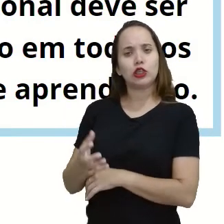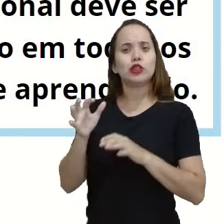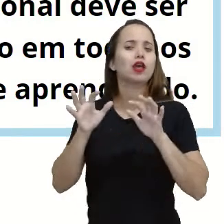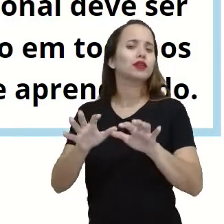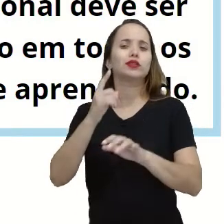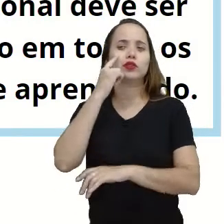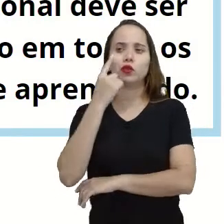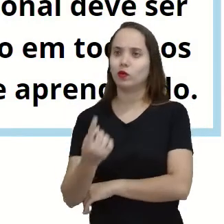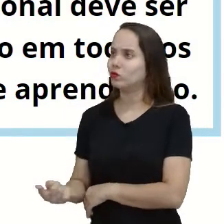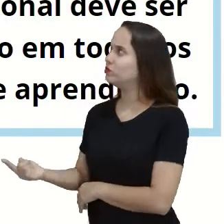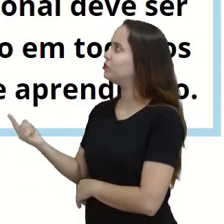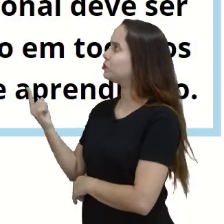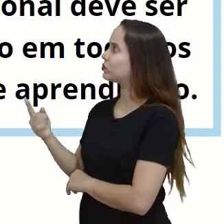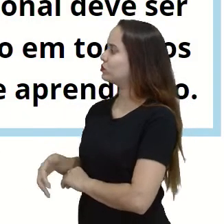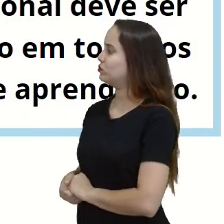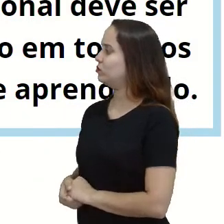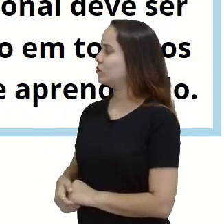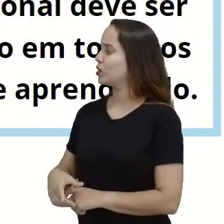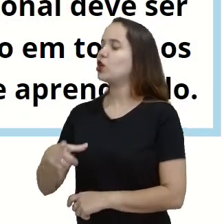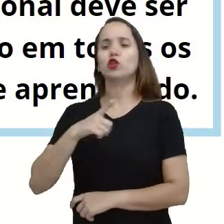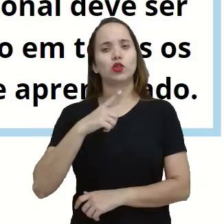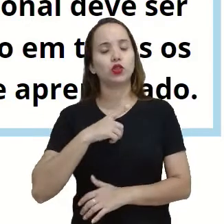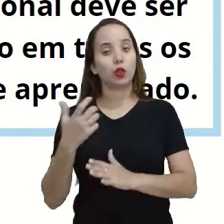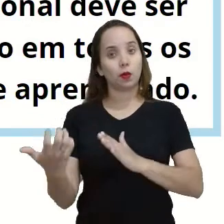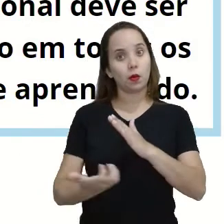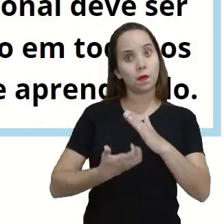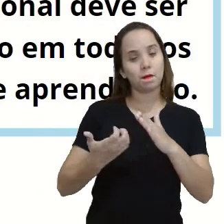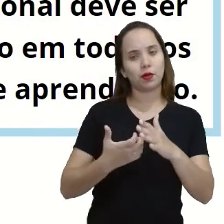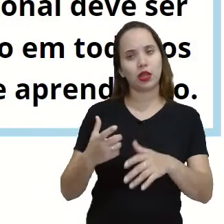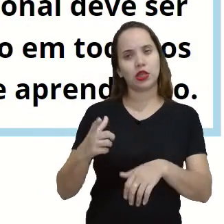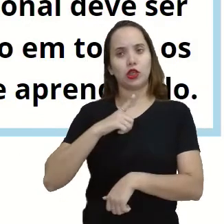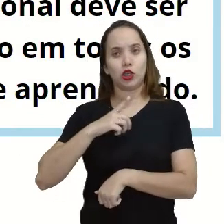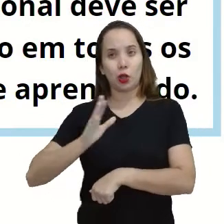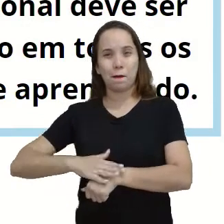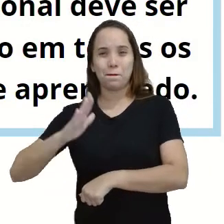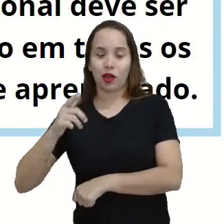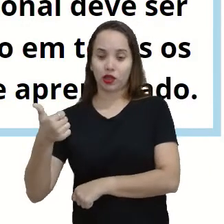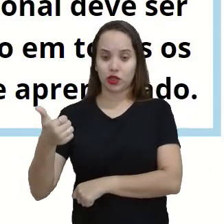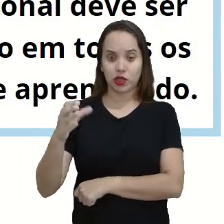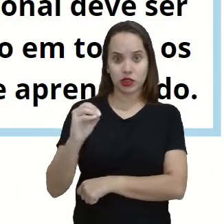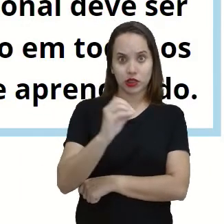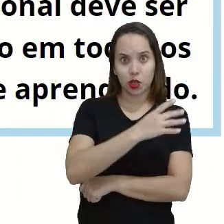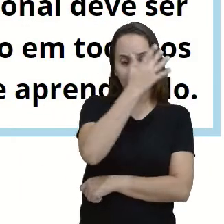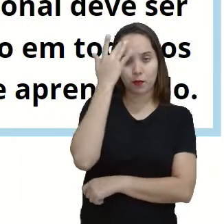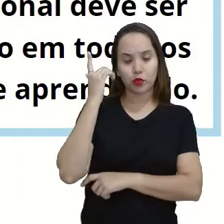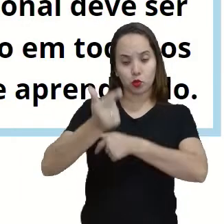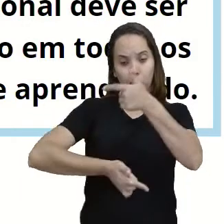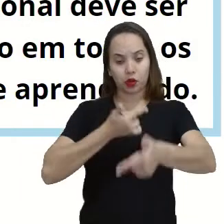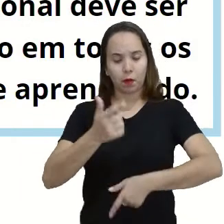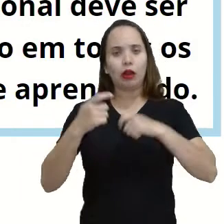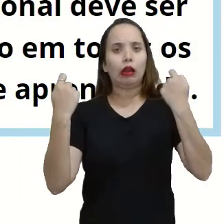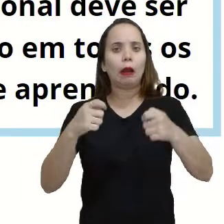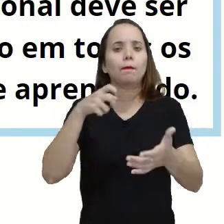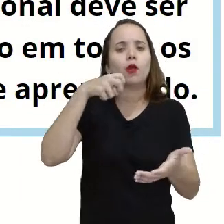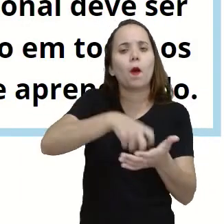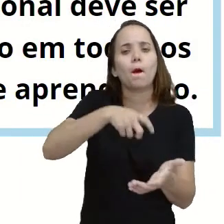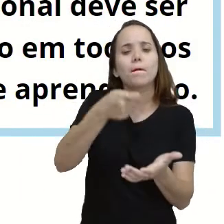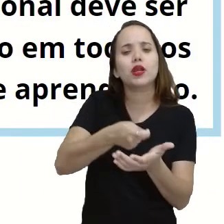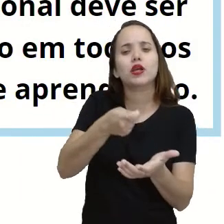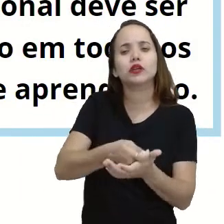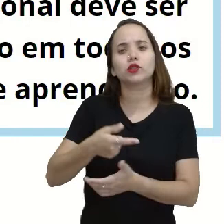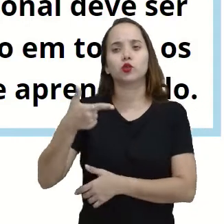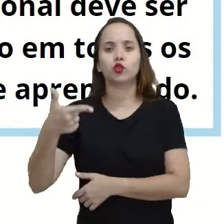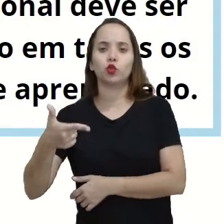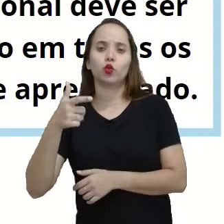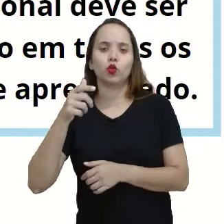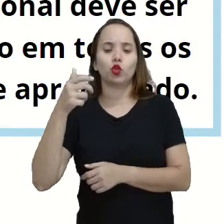imagem aí, né, que a gente tem, né, que empresas, com mais de 100 empregados, ela tem é o dever de ter 2 a 5% dos cargos